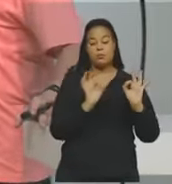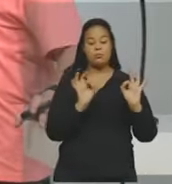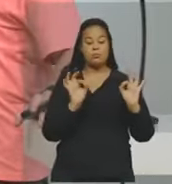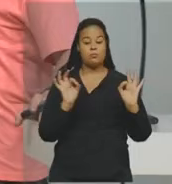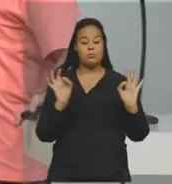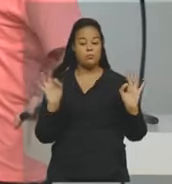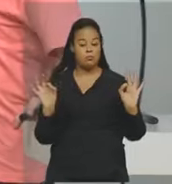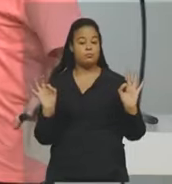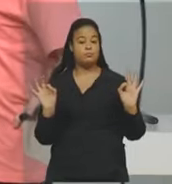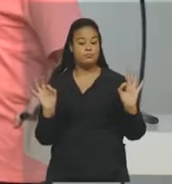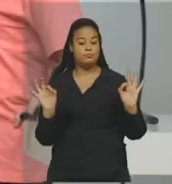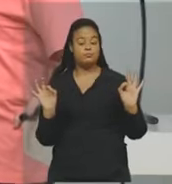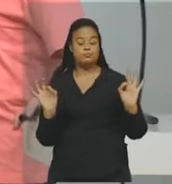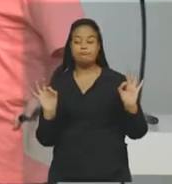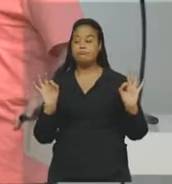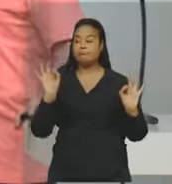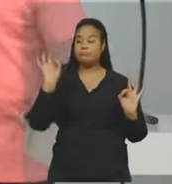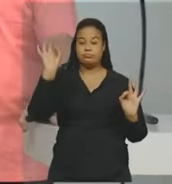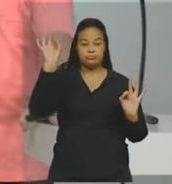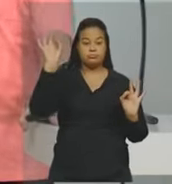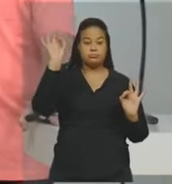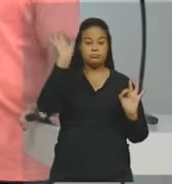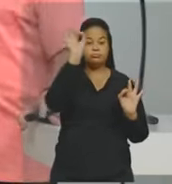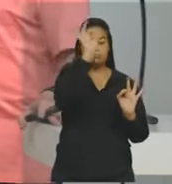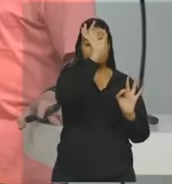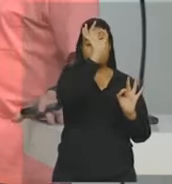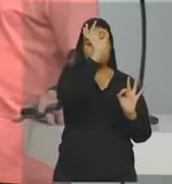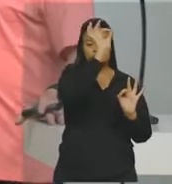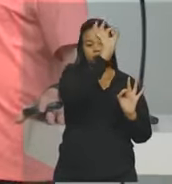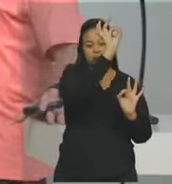valor da corrente que vai passar em cada parte do meu circuito,